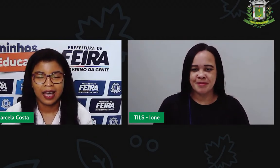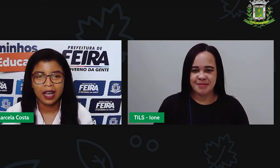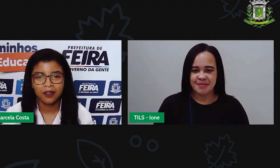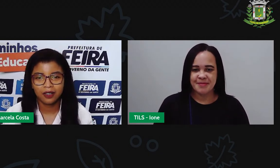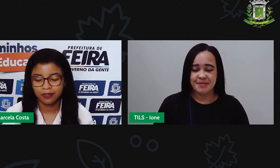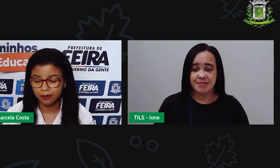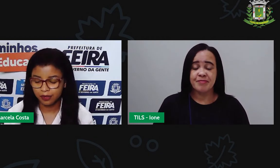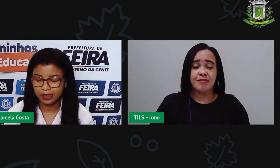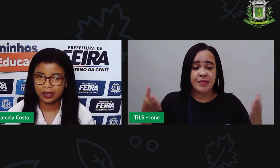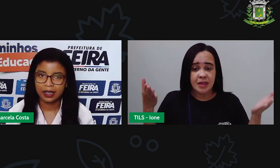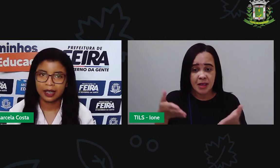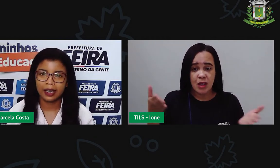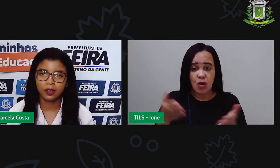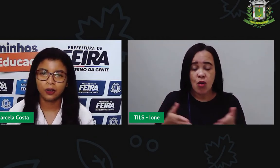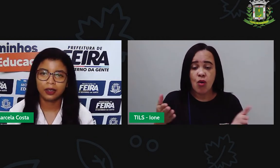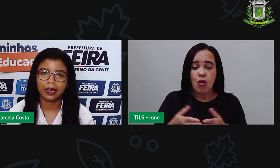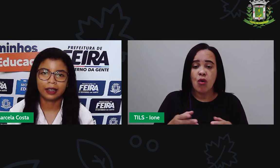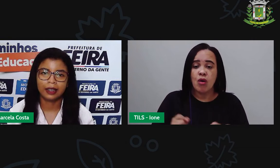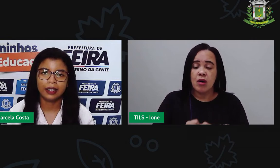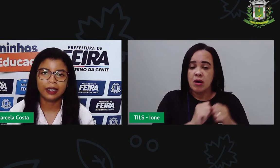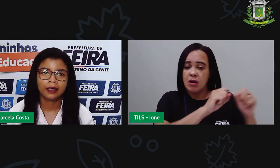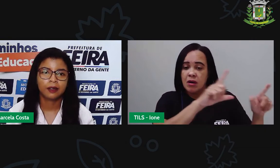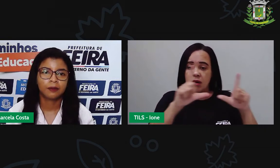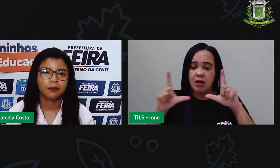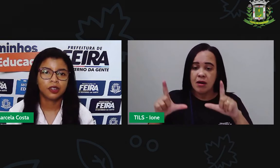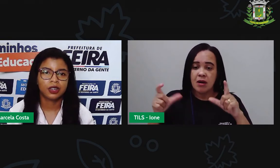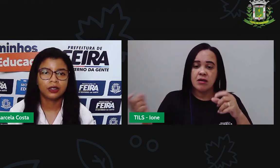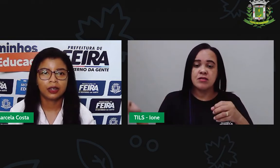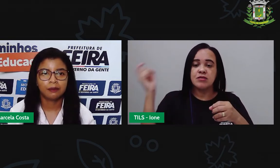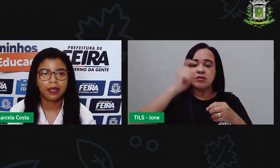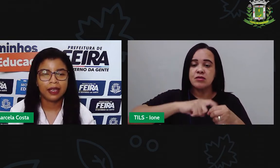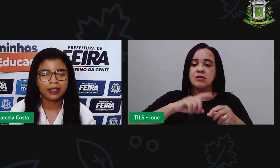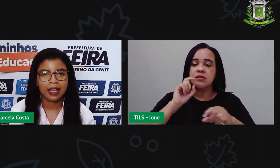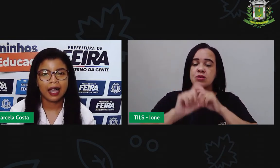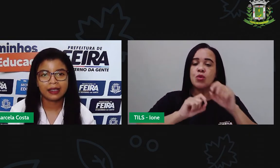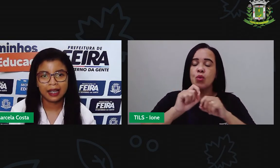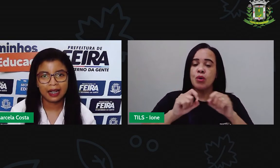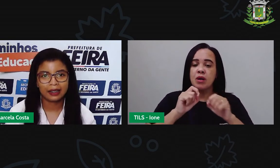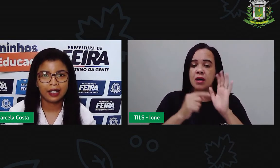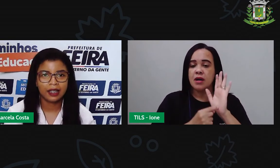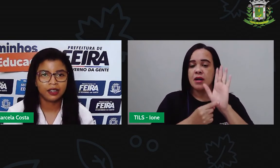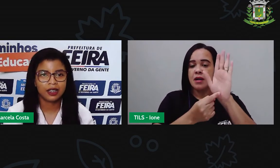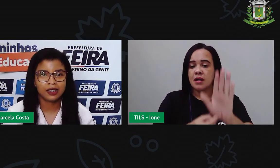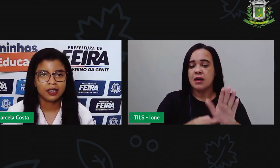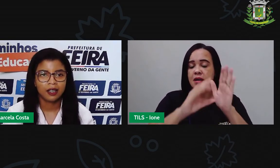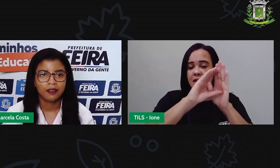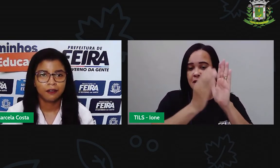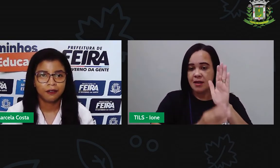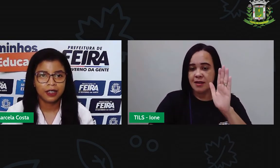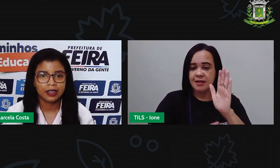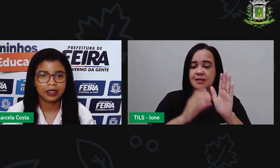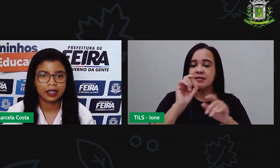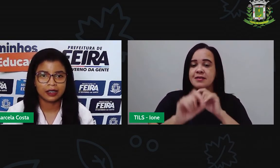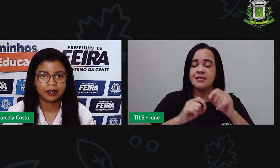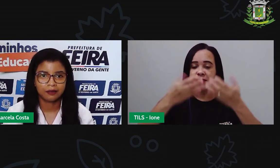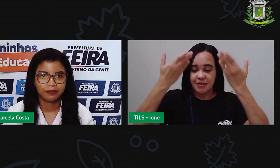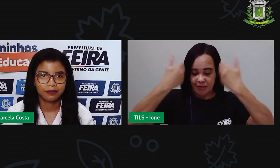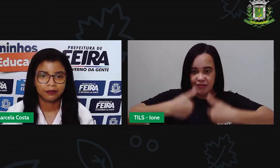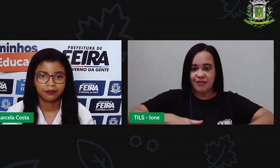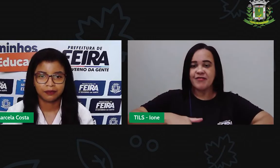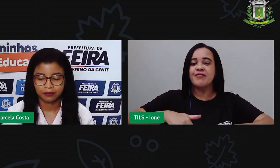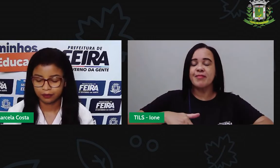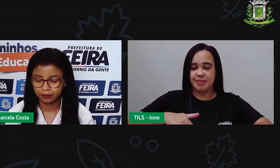agora vamos retornar aqui mostrando também as características físicas.